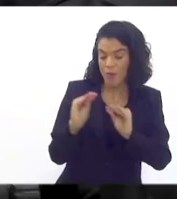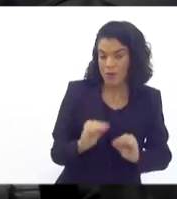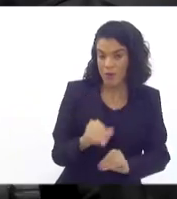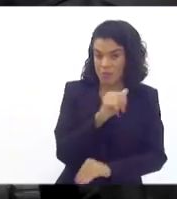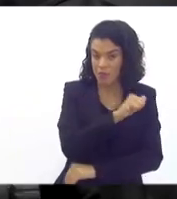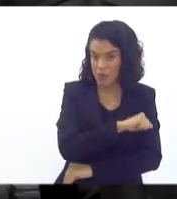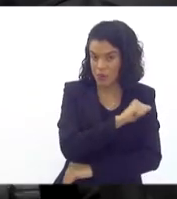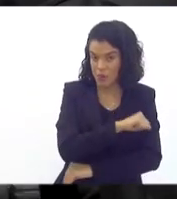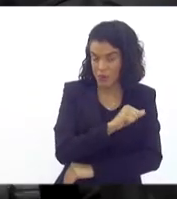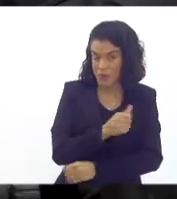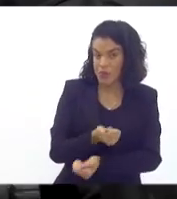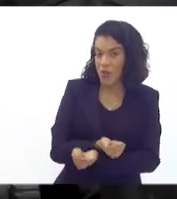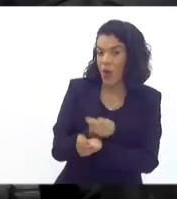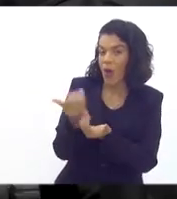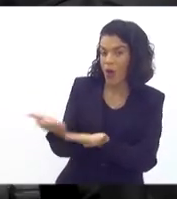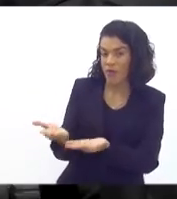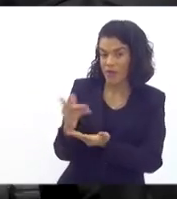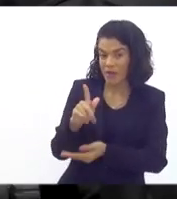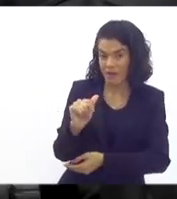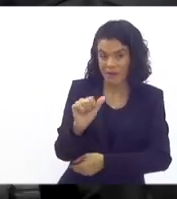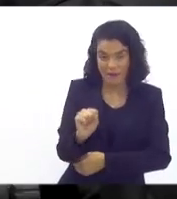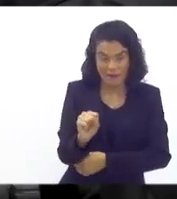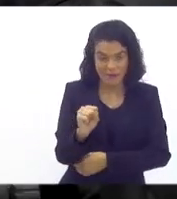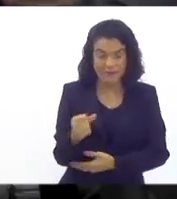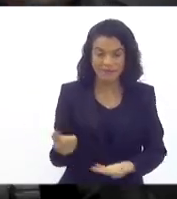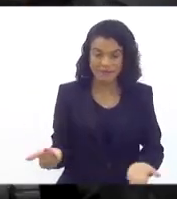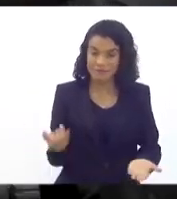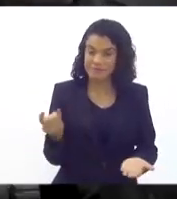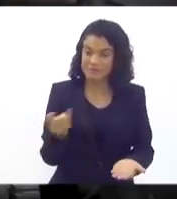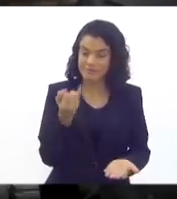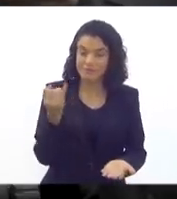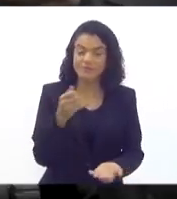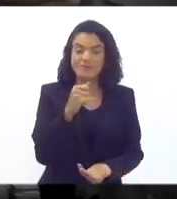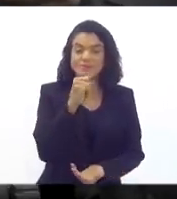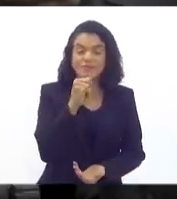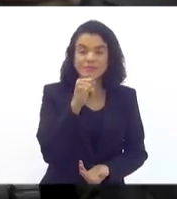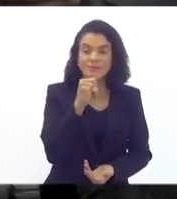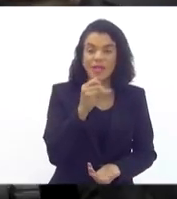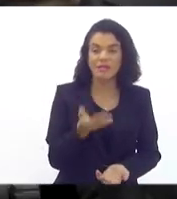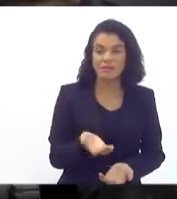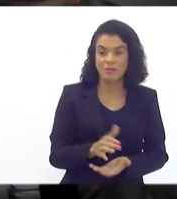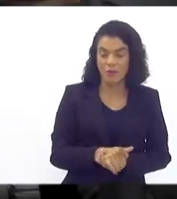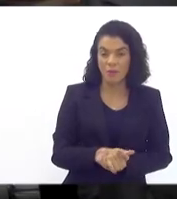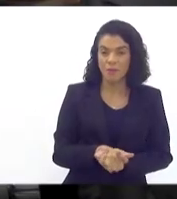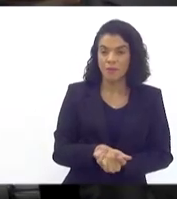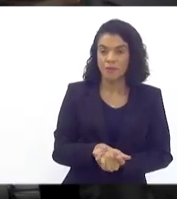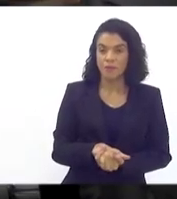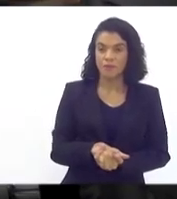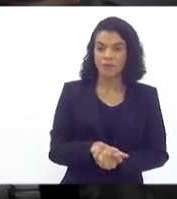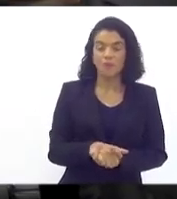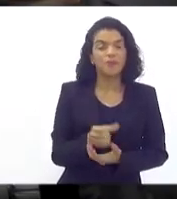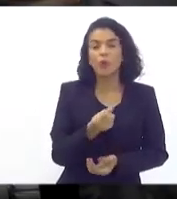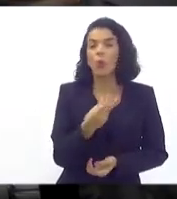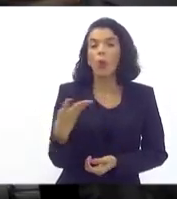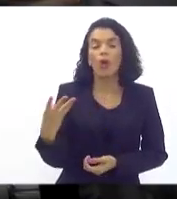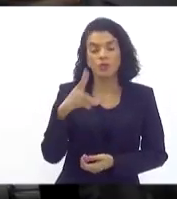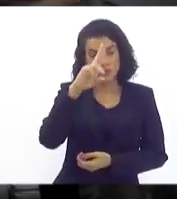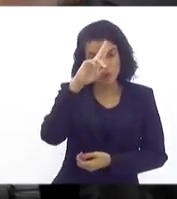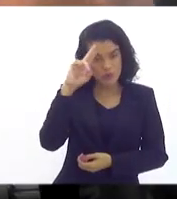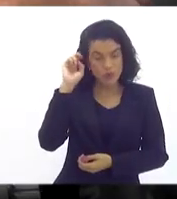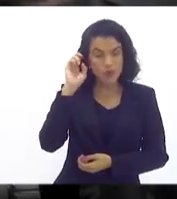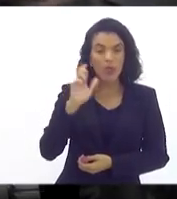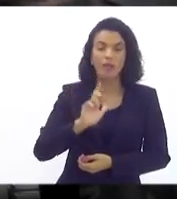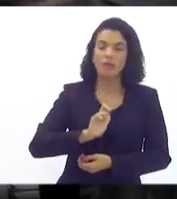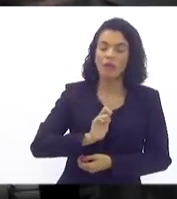nessa oferta esse gás é importante por exemplo quantos quantos usuários nós temos